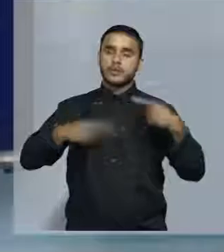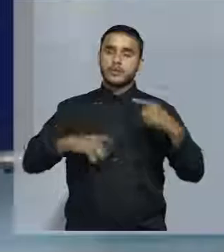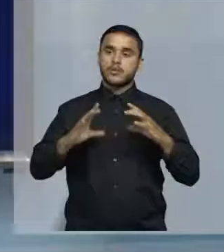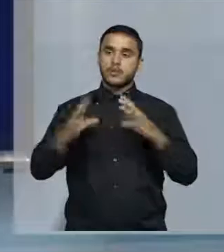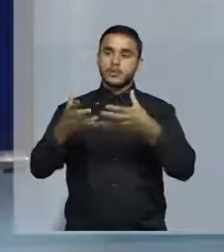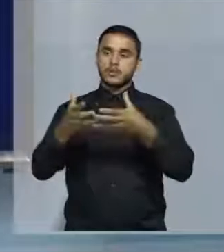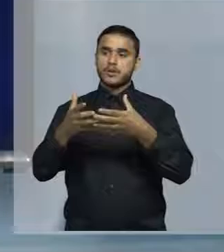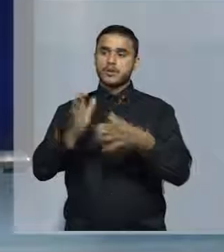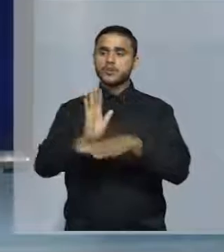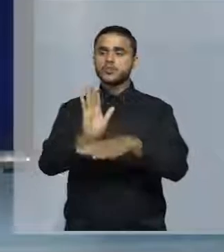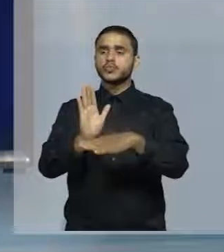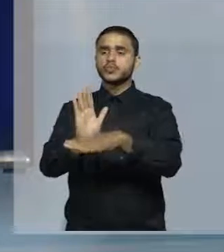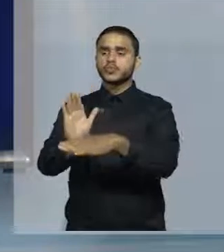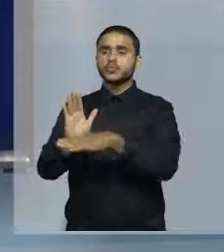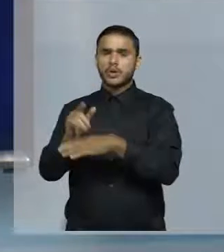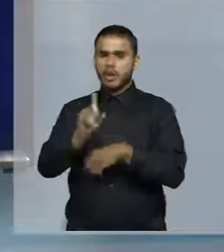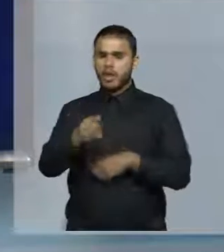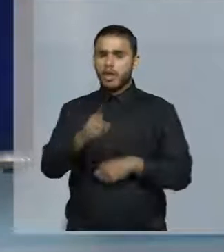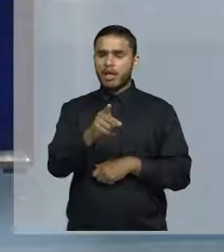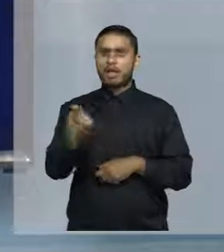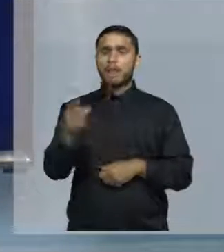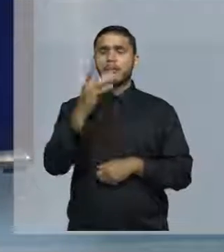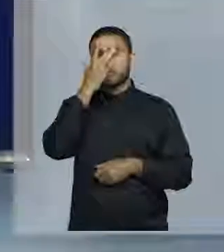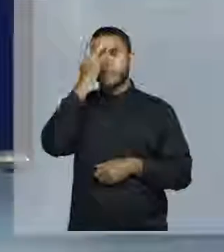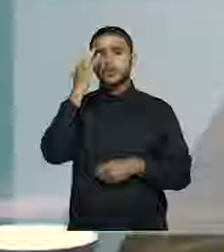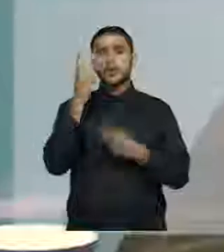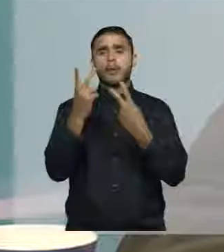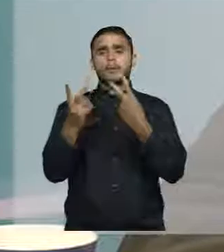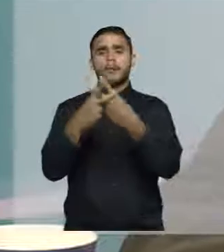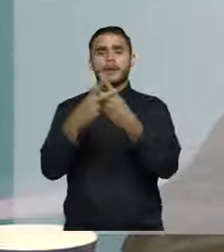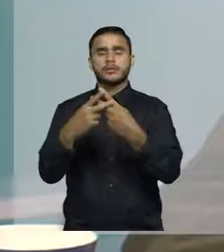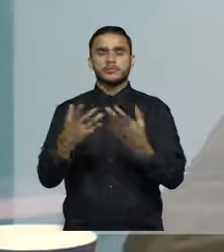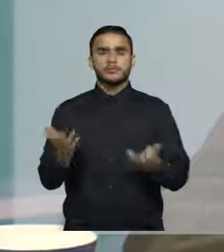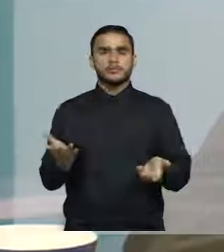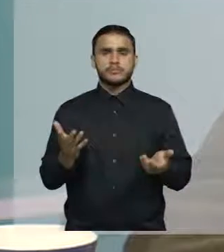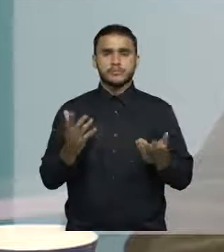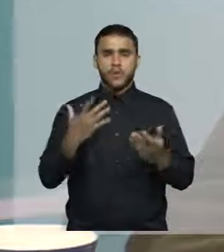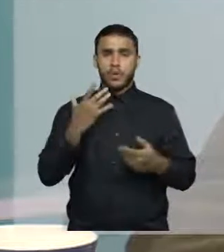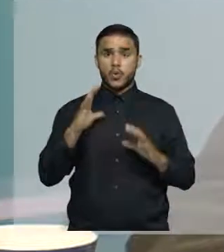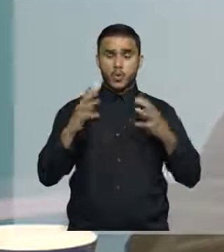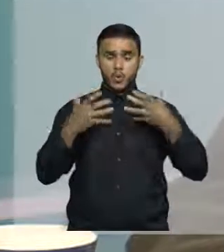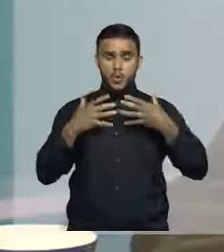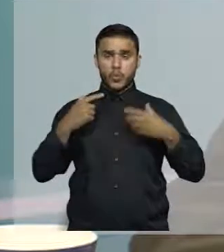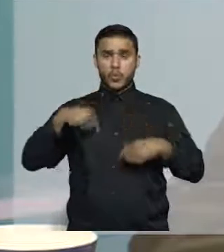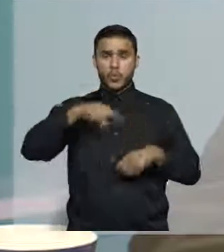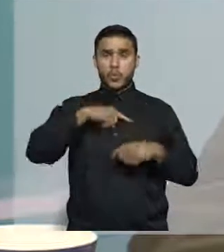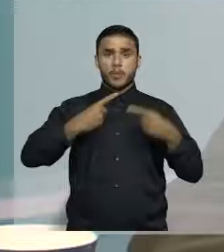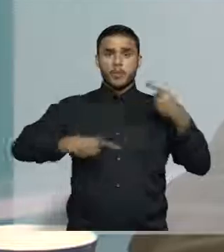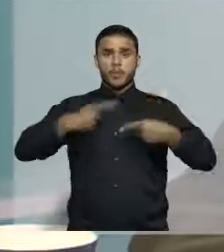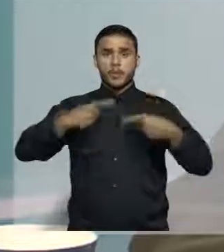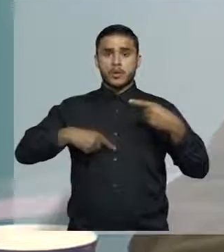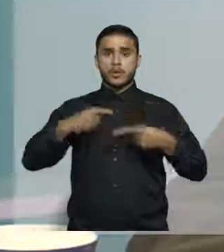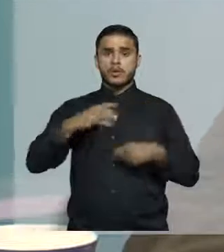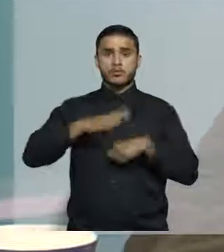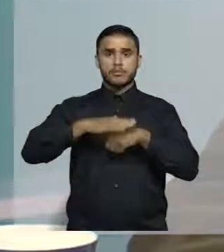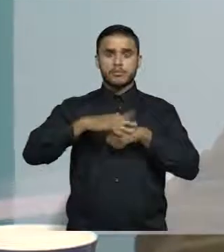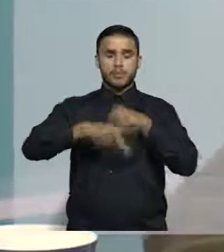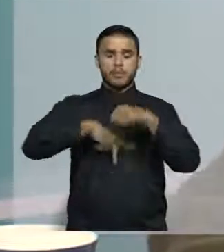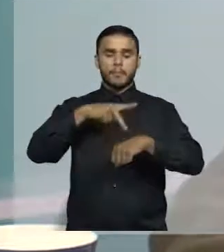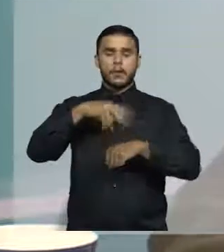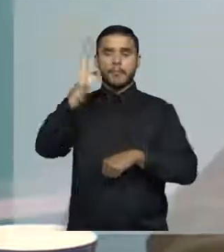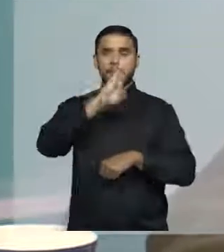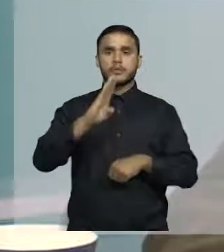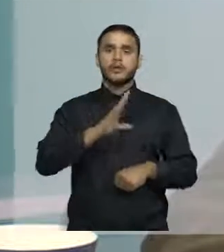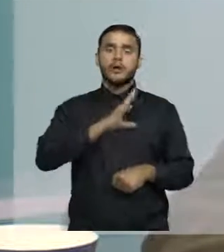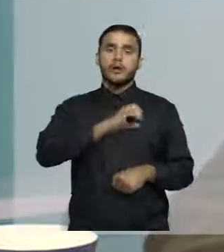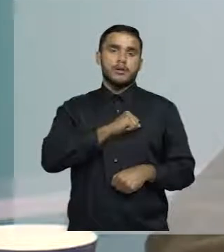presos comuns a fazer isso. Isso é uma teoria maluca, que isso não tem... Os presos políticos, na verdade, embora muitos equivocados, eram patriotas, não iam ensinar